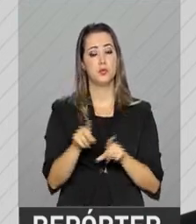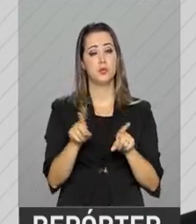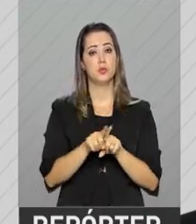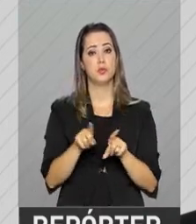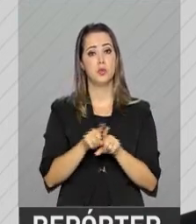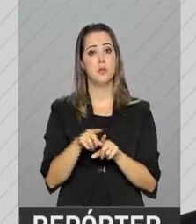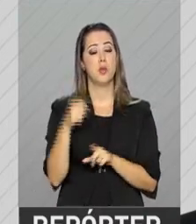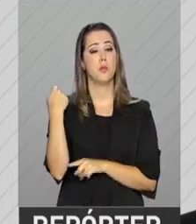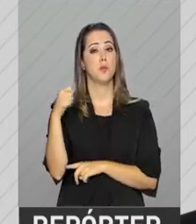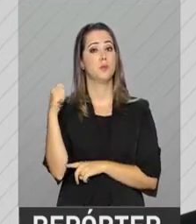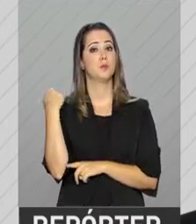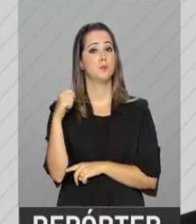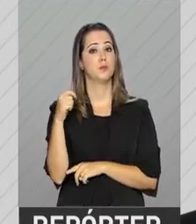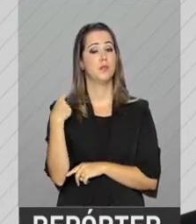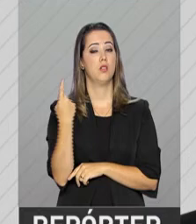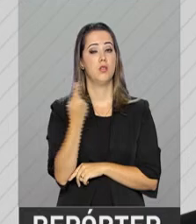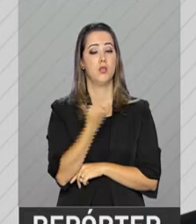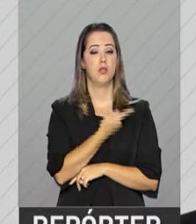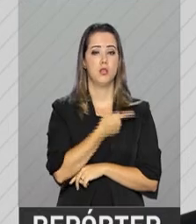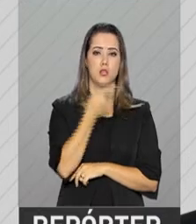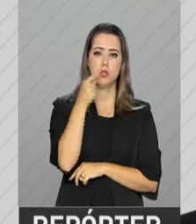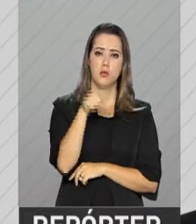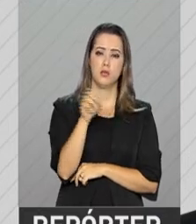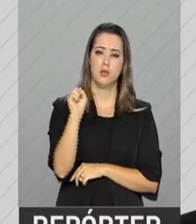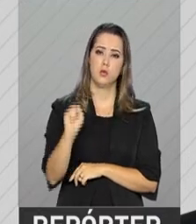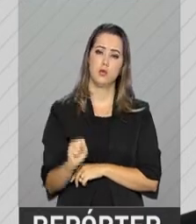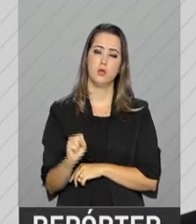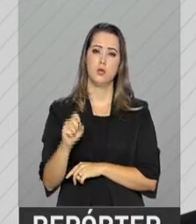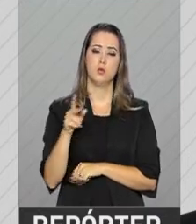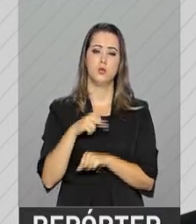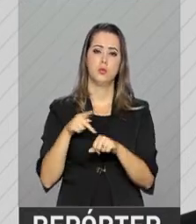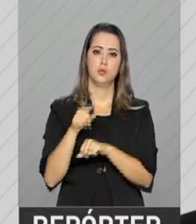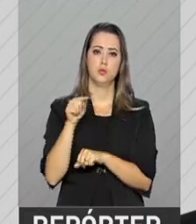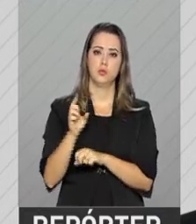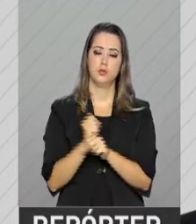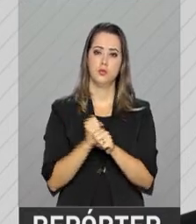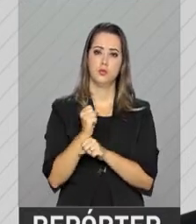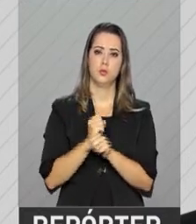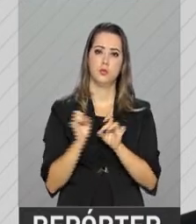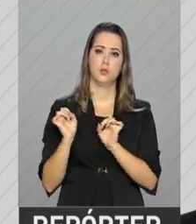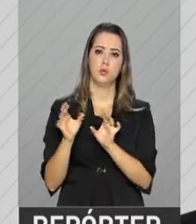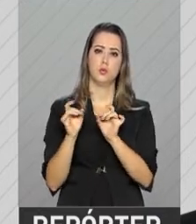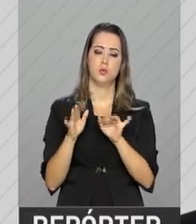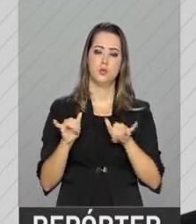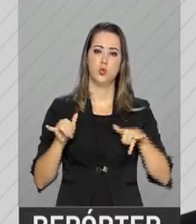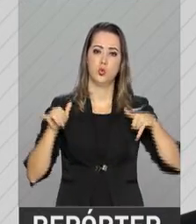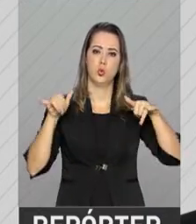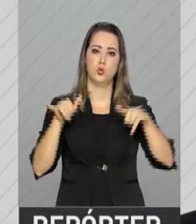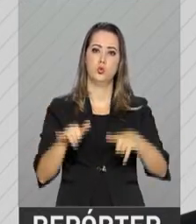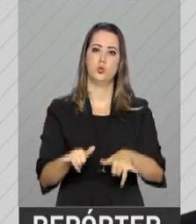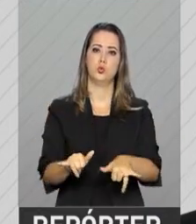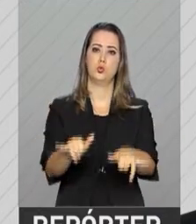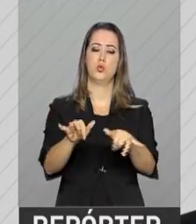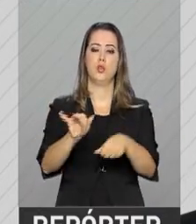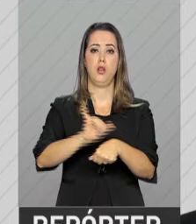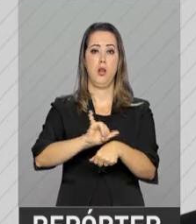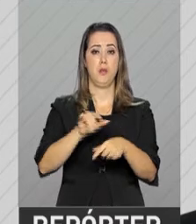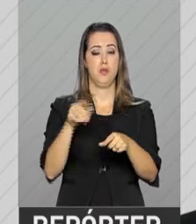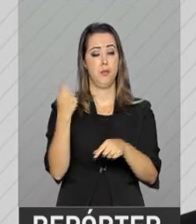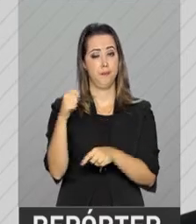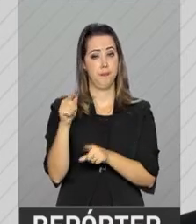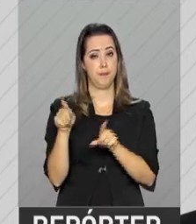para os gaúchos nós estamos falando aqui para o sul do país neste ano levamos um aeroporto em porto alegre e será